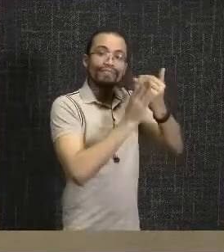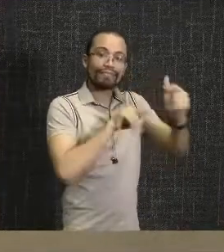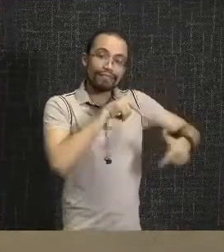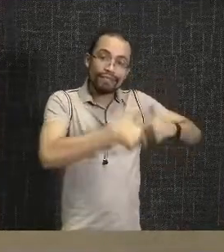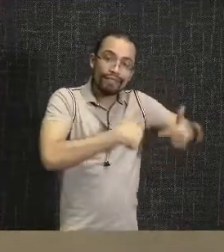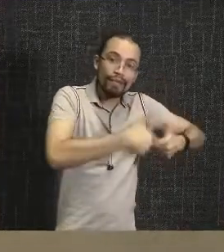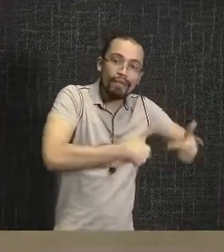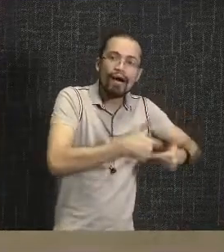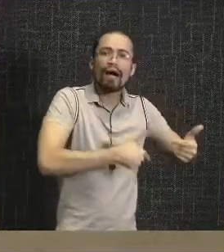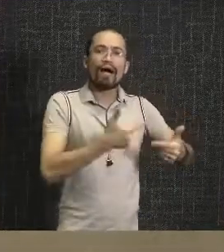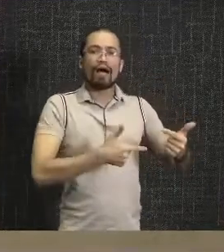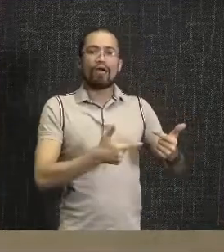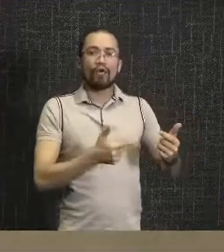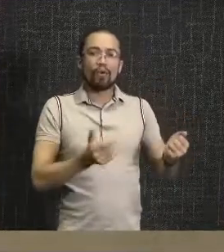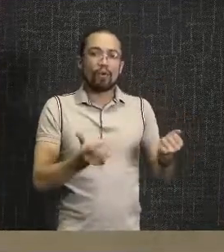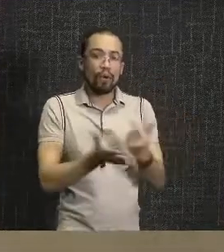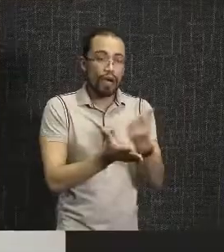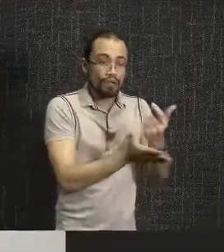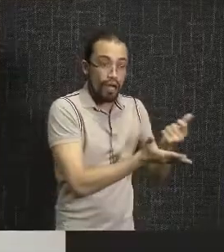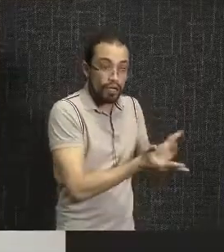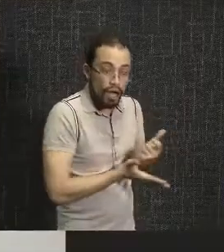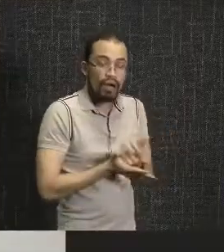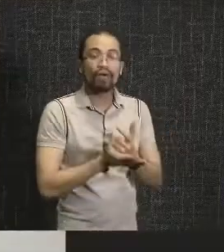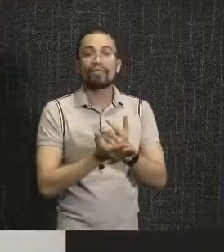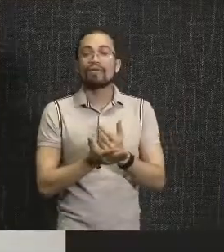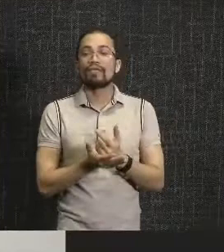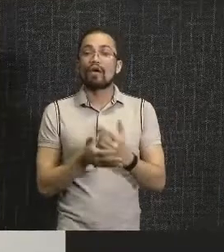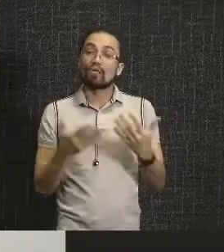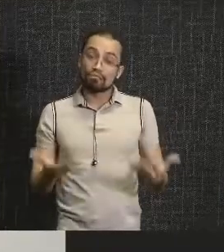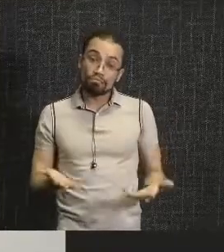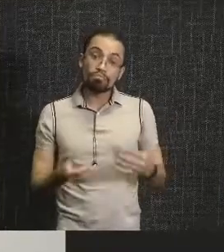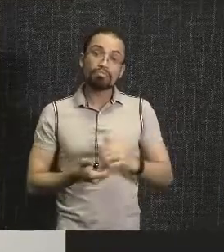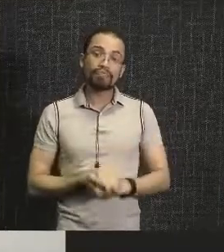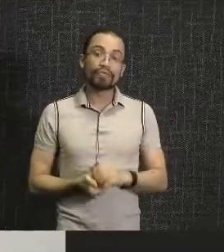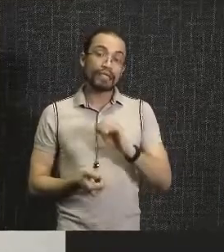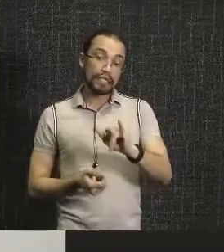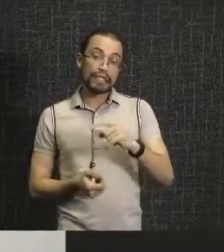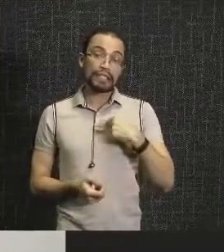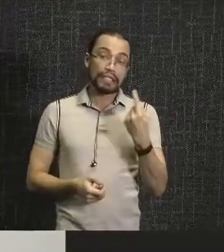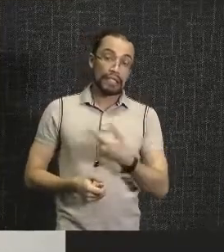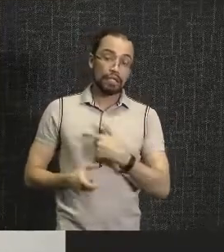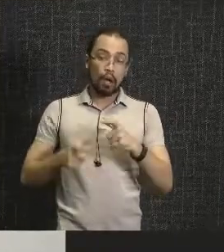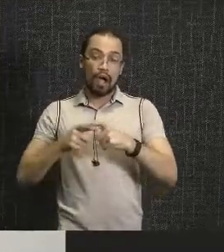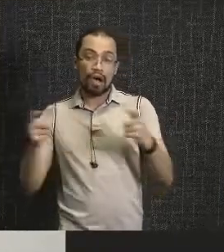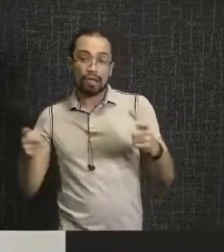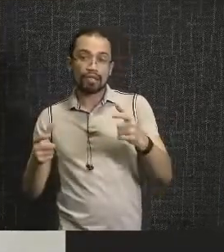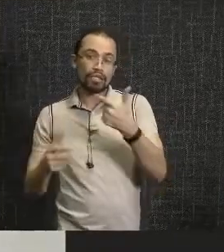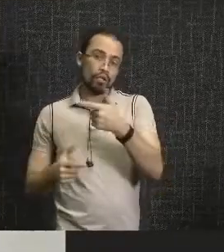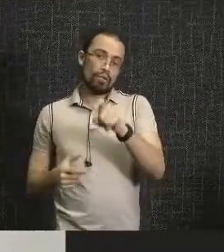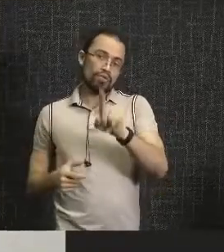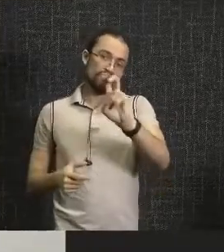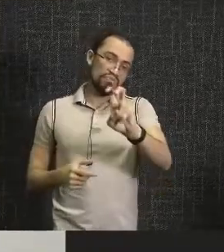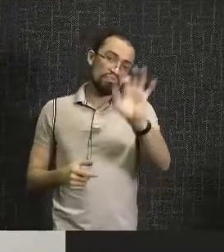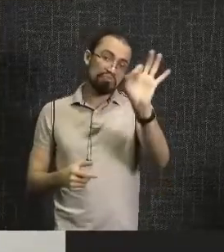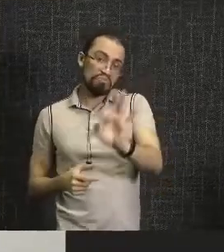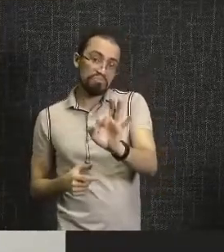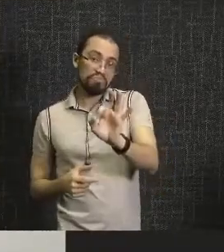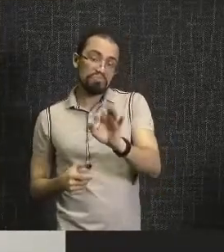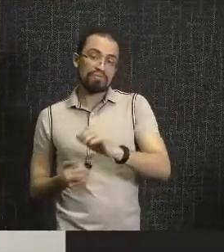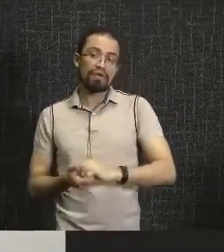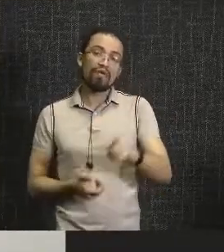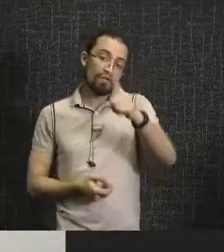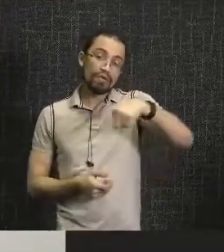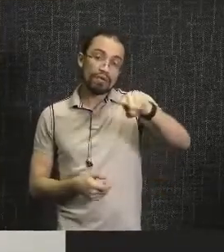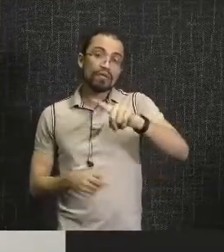aumentar o investimento privado. Então, enquanto a gente tiver com a taxa de crescimento de PIB abaixo de 2,5, você